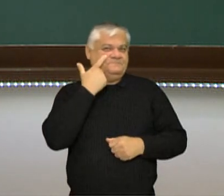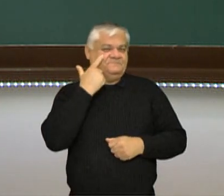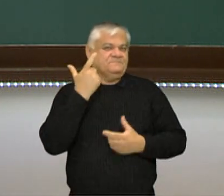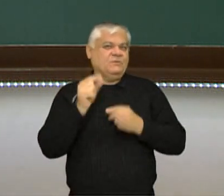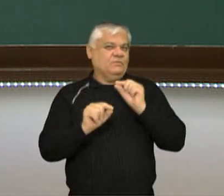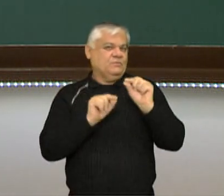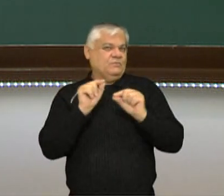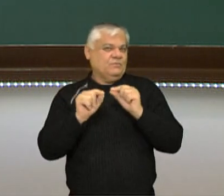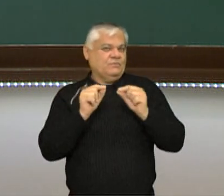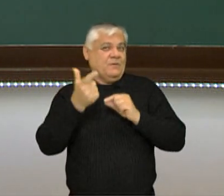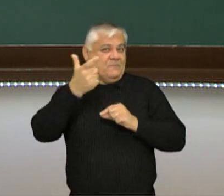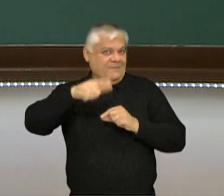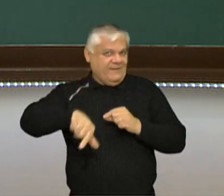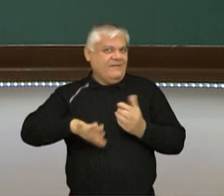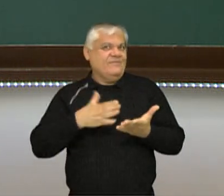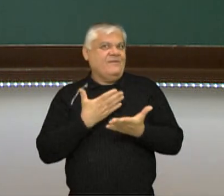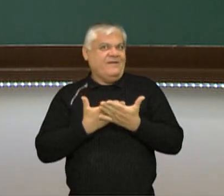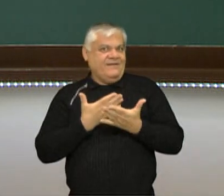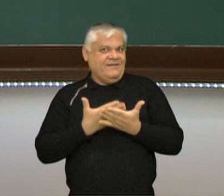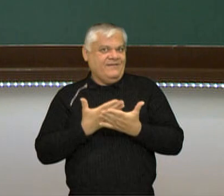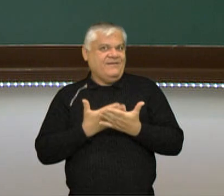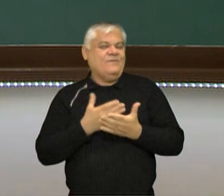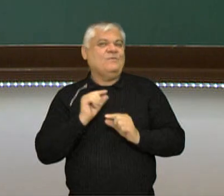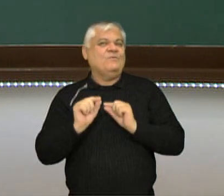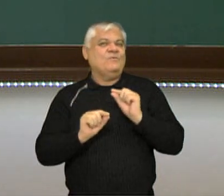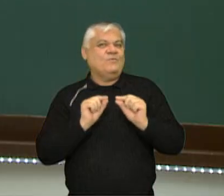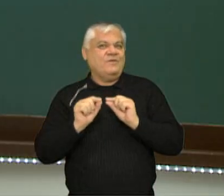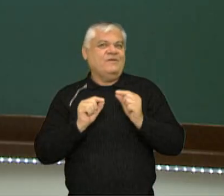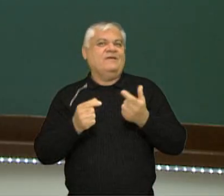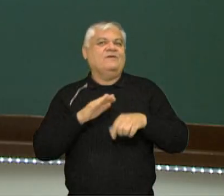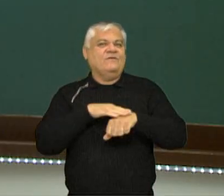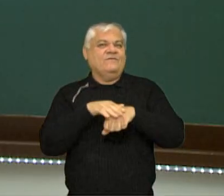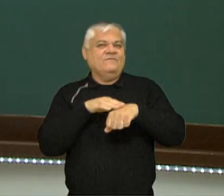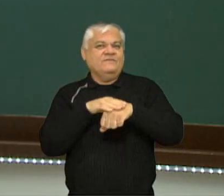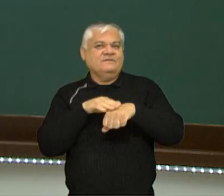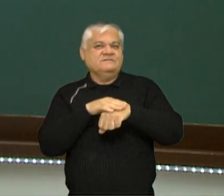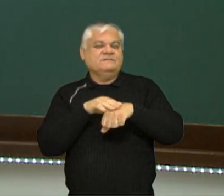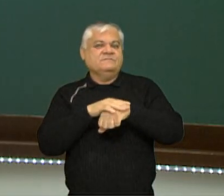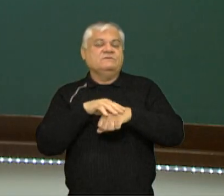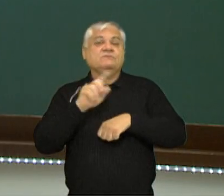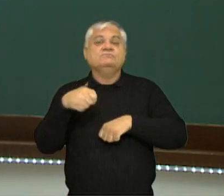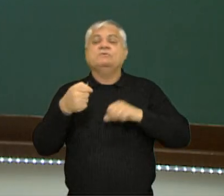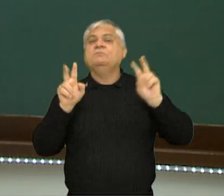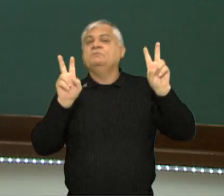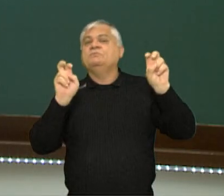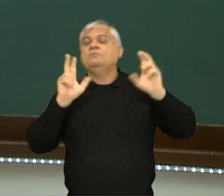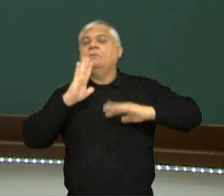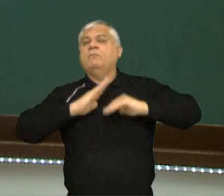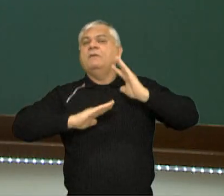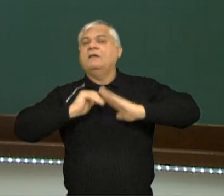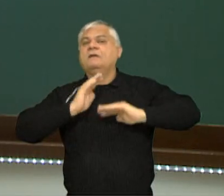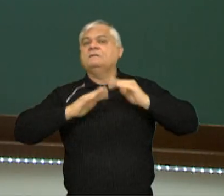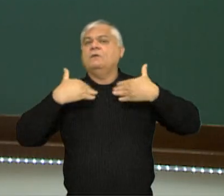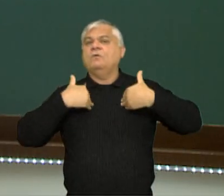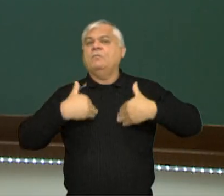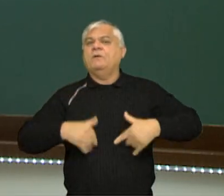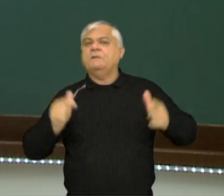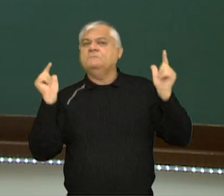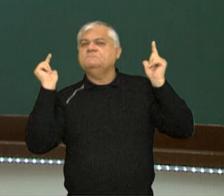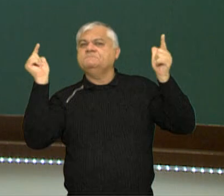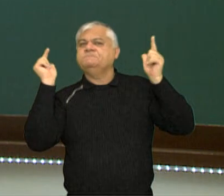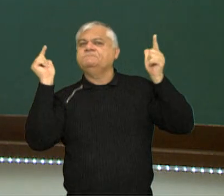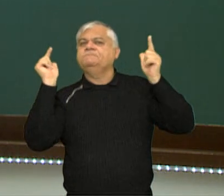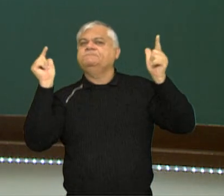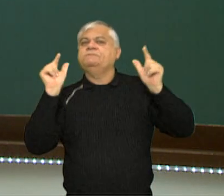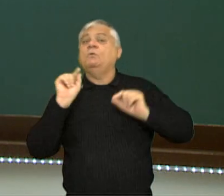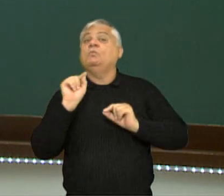aqui para mais uma vez nós conversarmos sobre as práticas corporais de aventura, e dessa